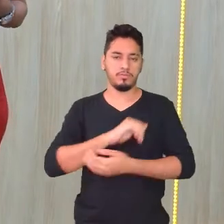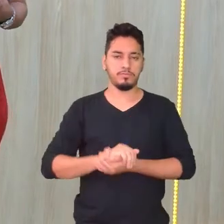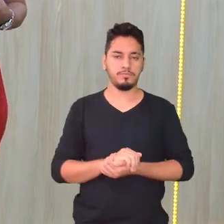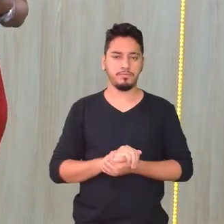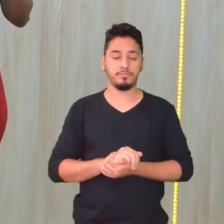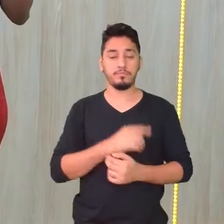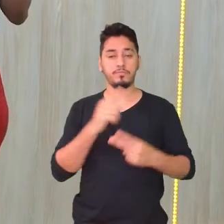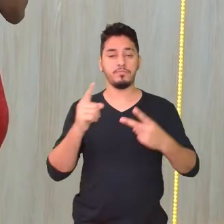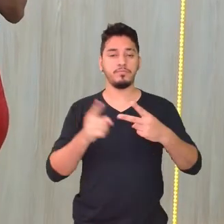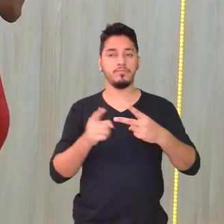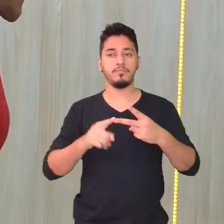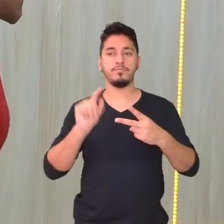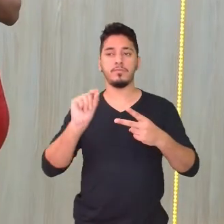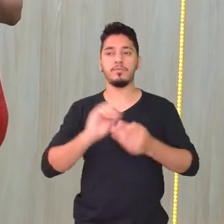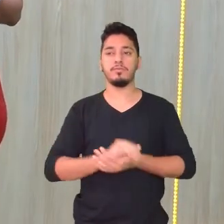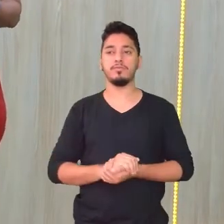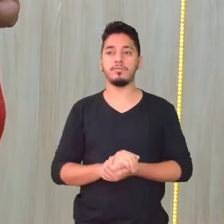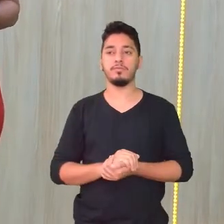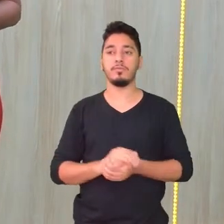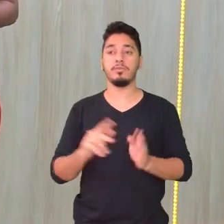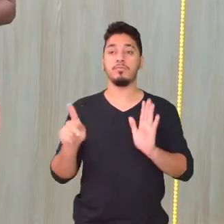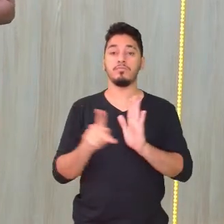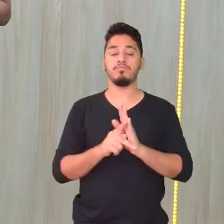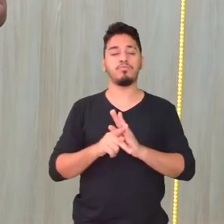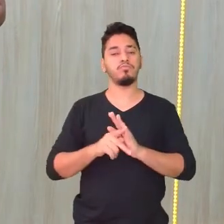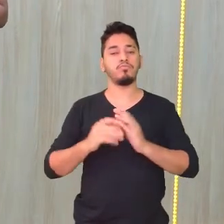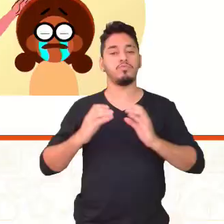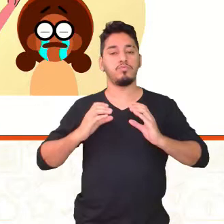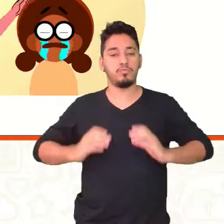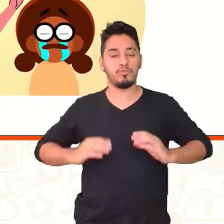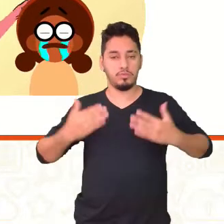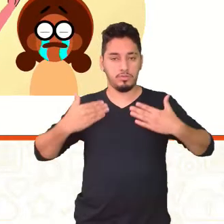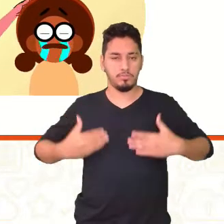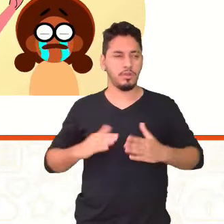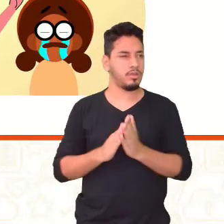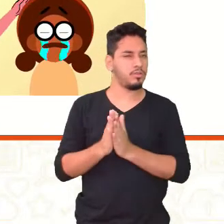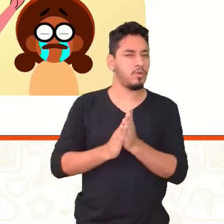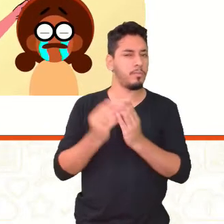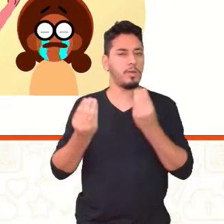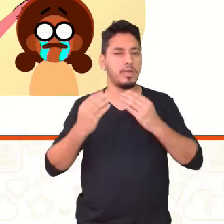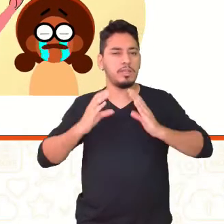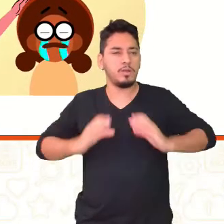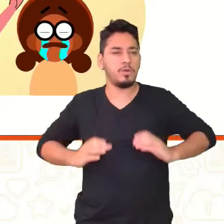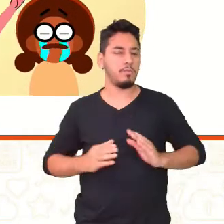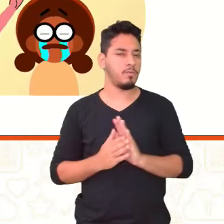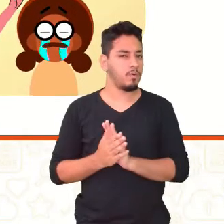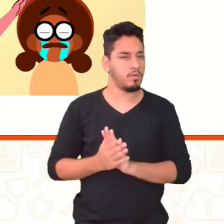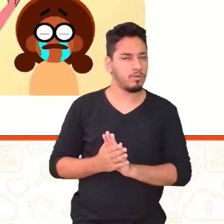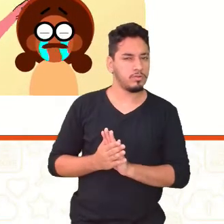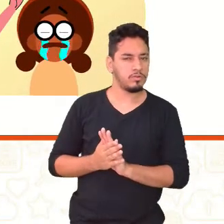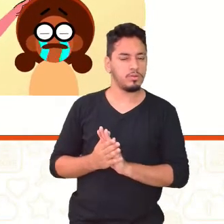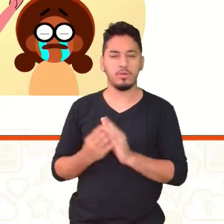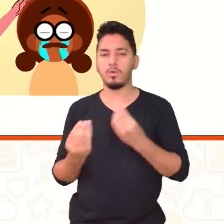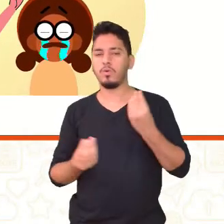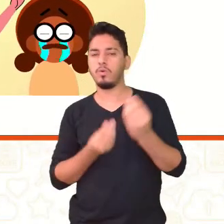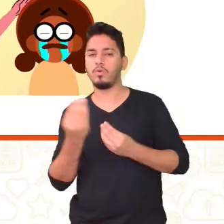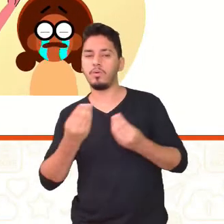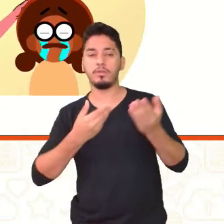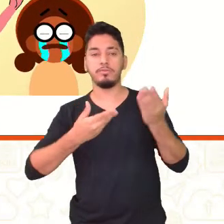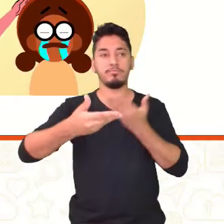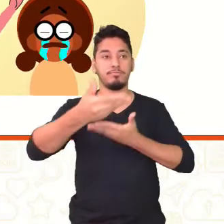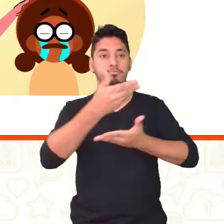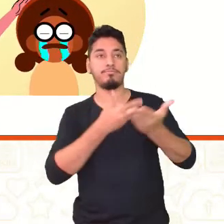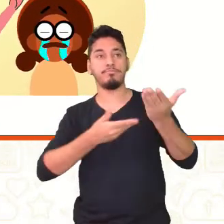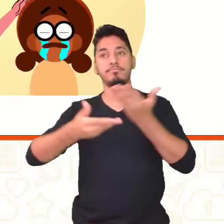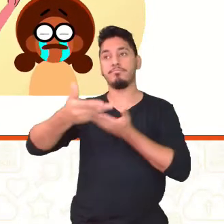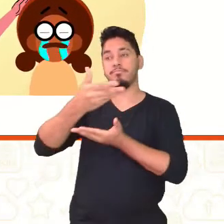Outro aspecto é os aspectos comportamentais, né? Como que ele se comporta, como é que ele interage,